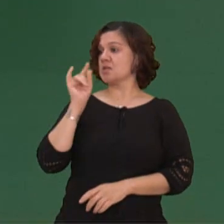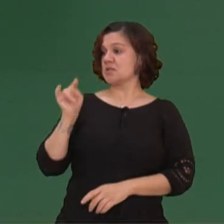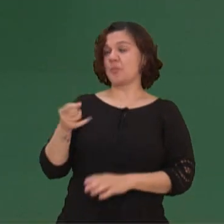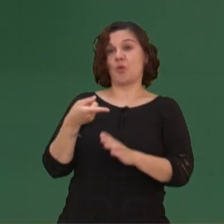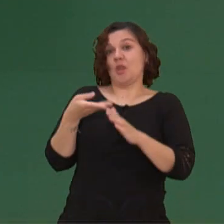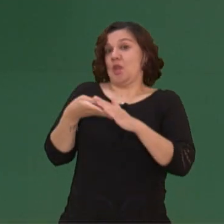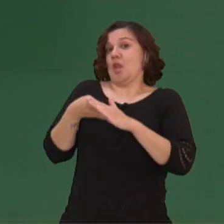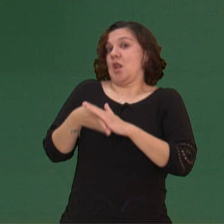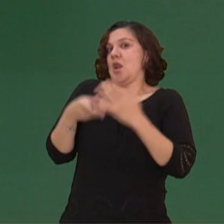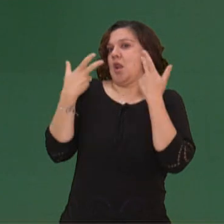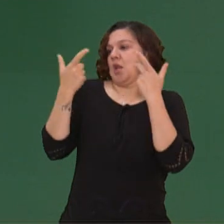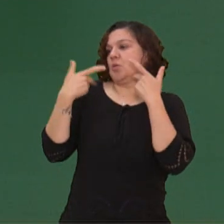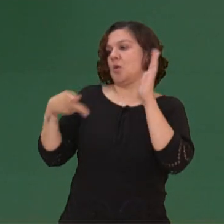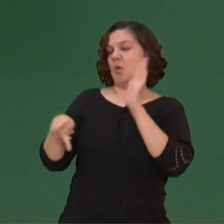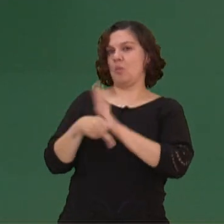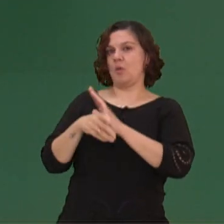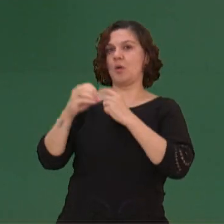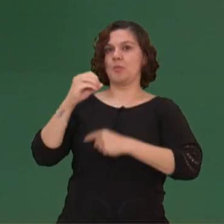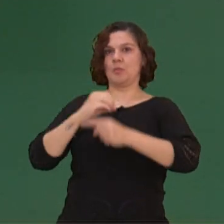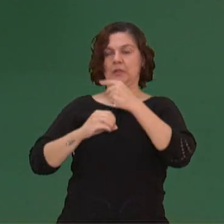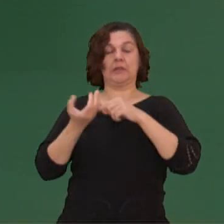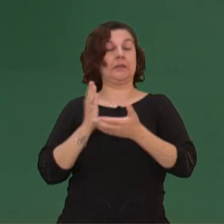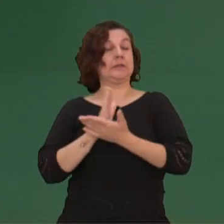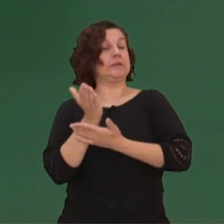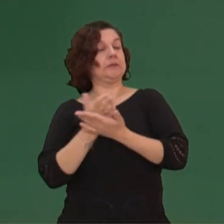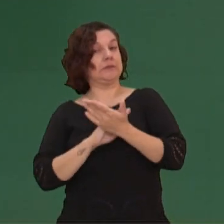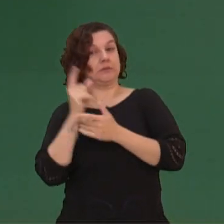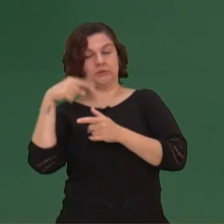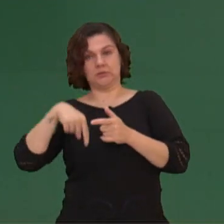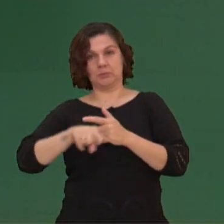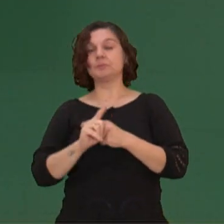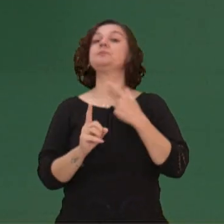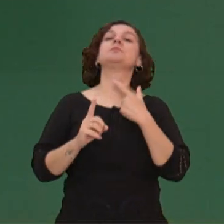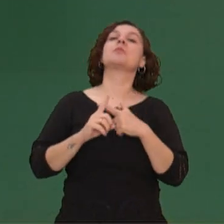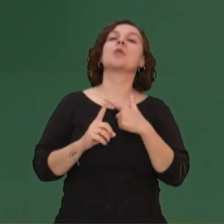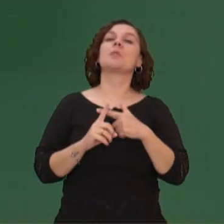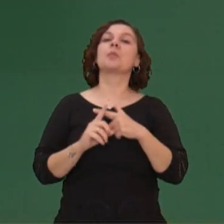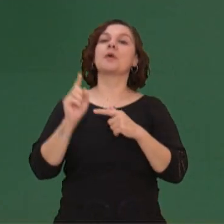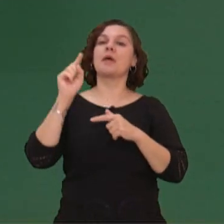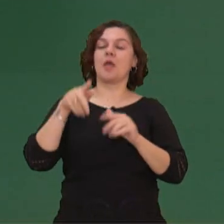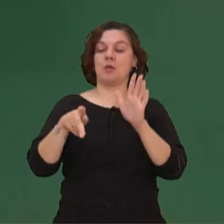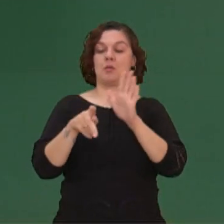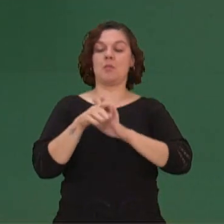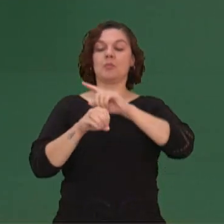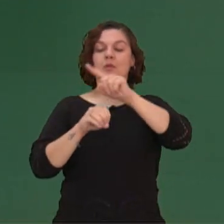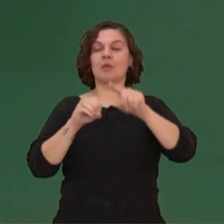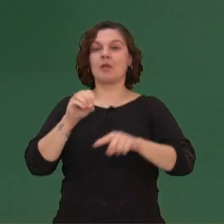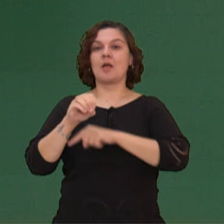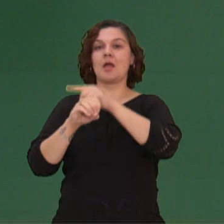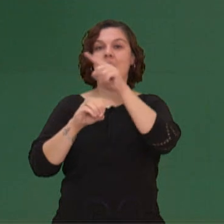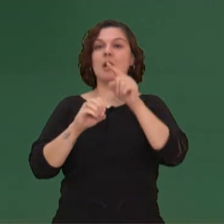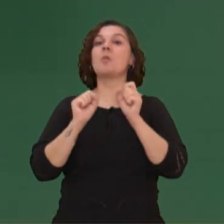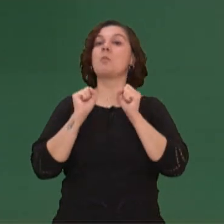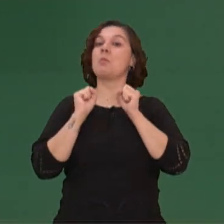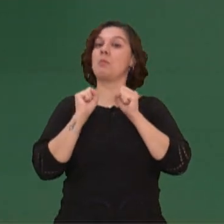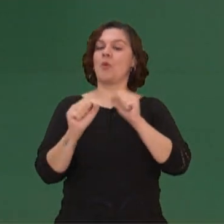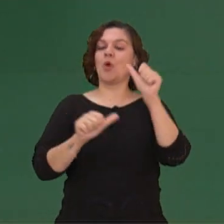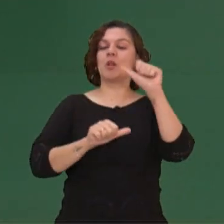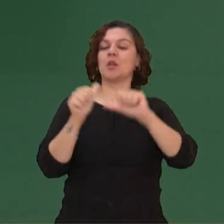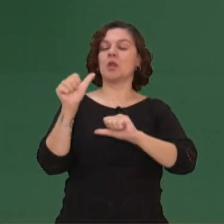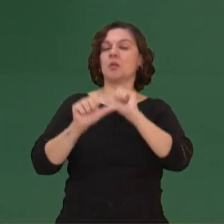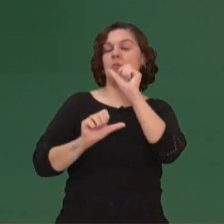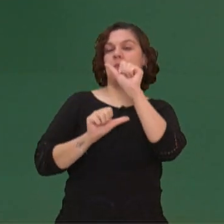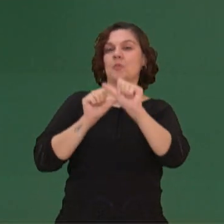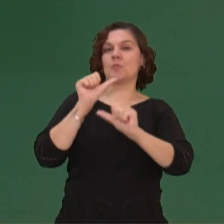comportamento natural desses átomos, tá? Não vai se incomodar com isso. Por quê? Porque a eletrosfera a gente pode artificialmente modificar